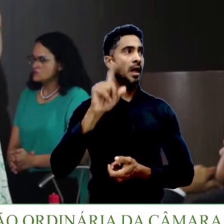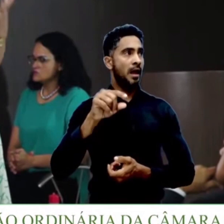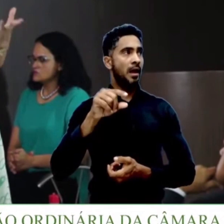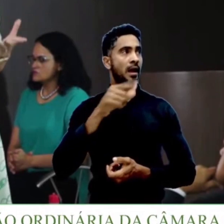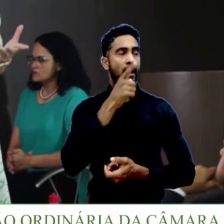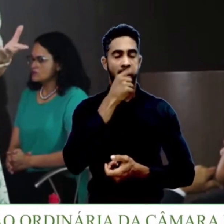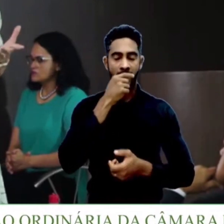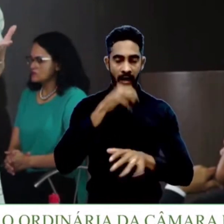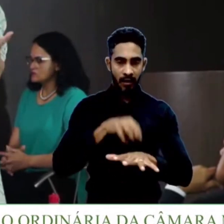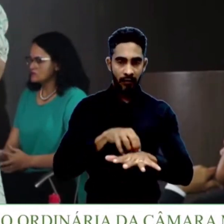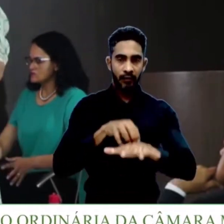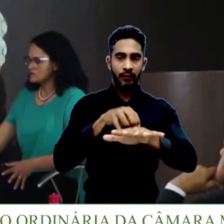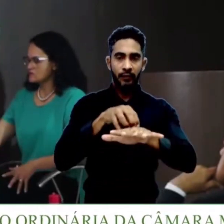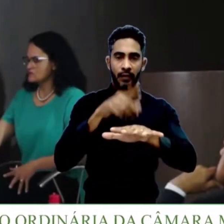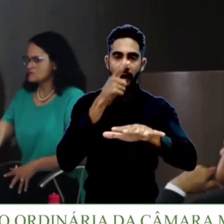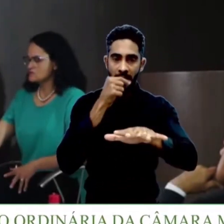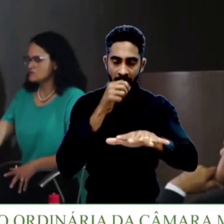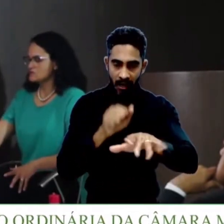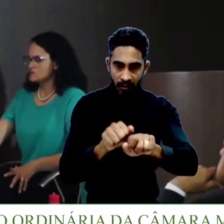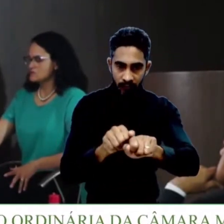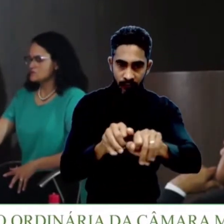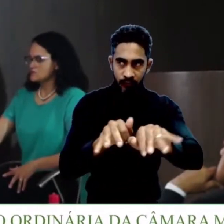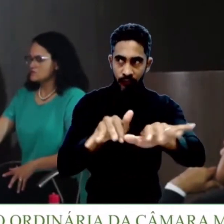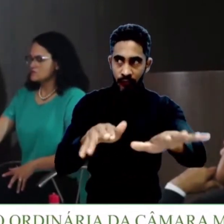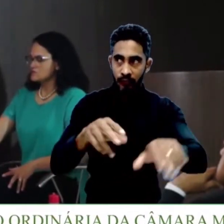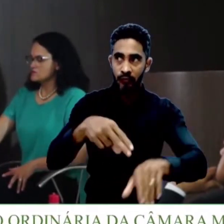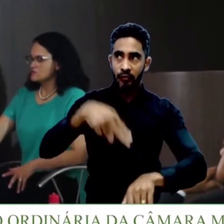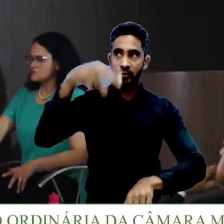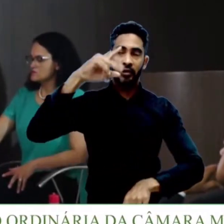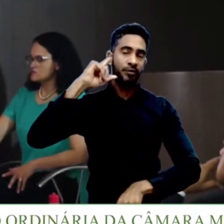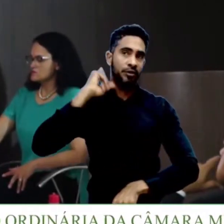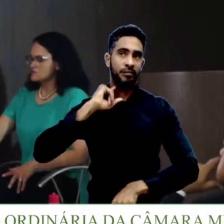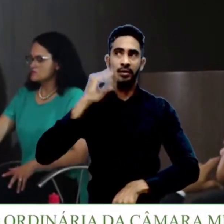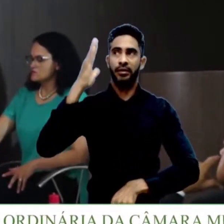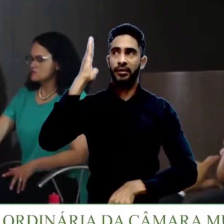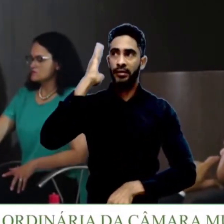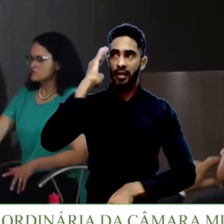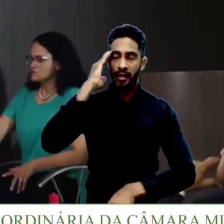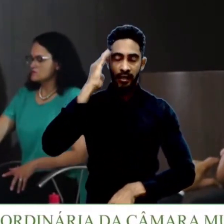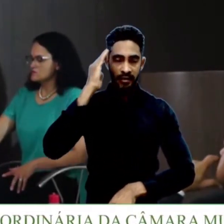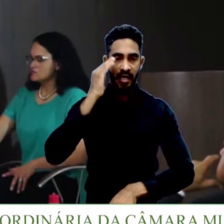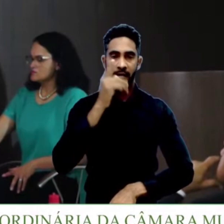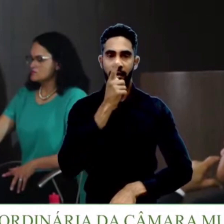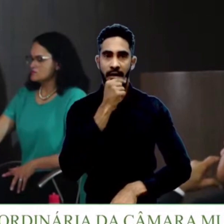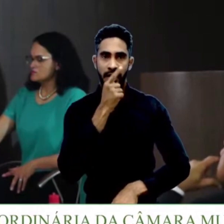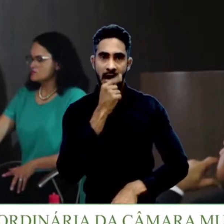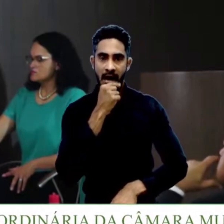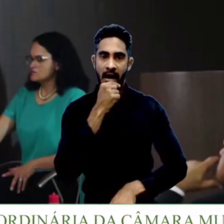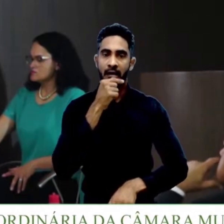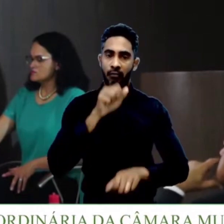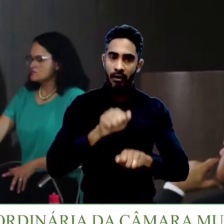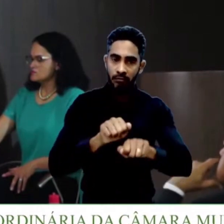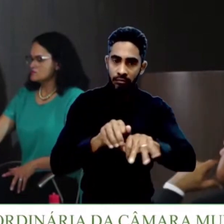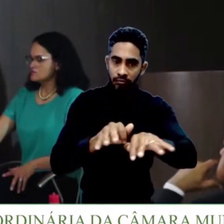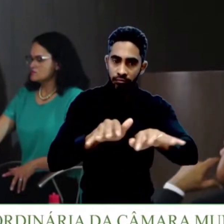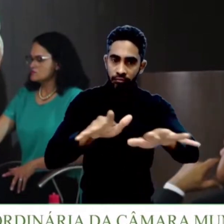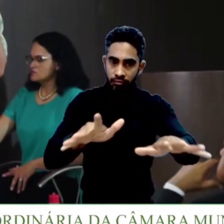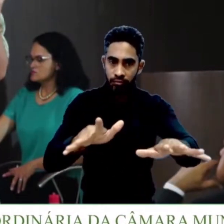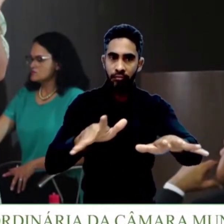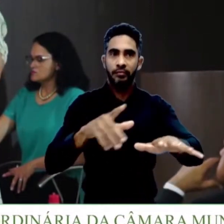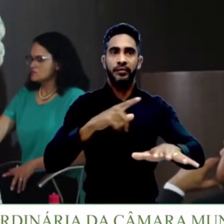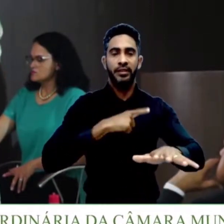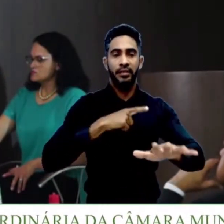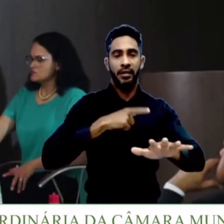Quem acompanha aqui a irrigação no norte de Minas, sabe que foi a irrigação aqui no norte de Minas, que chega através de